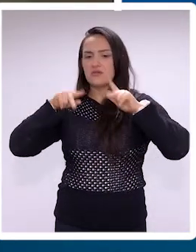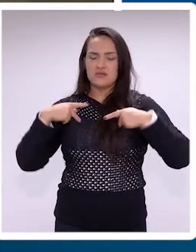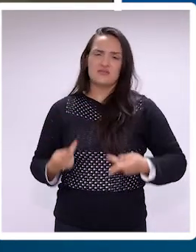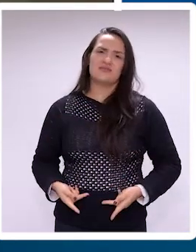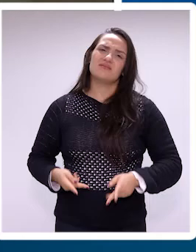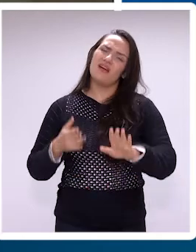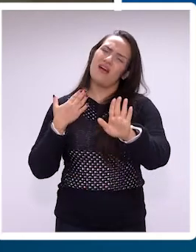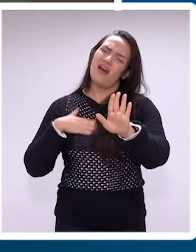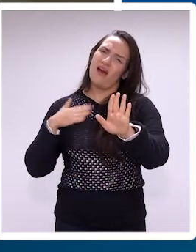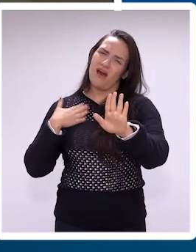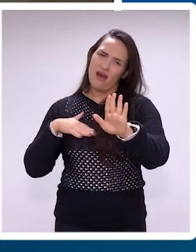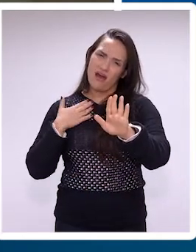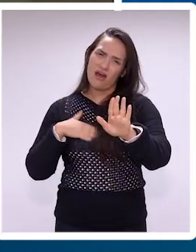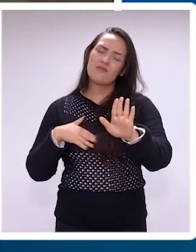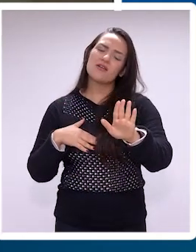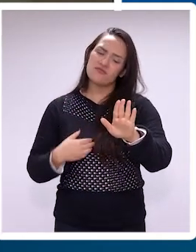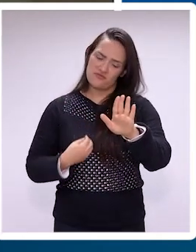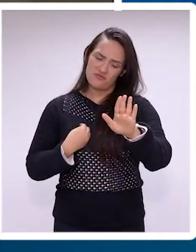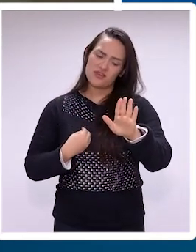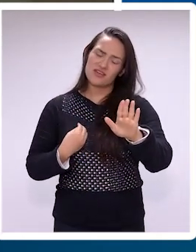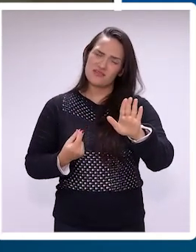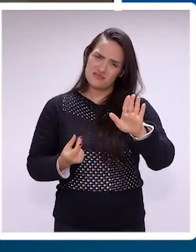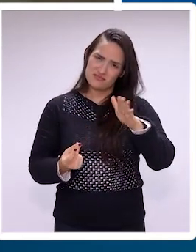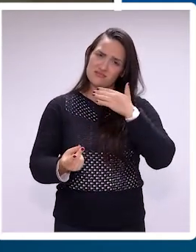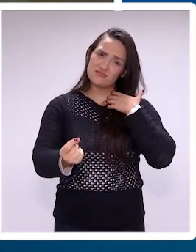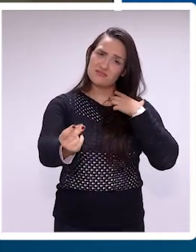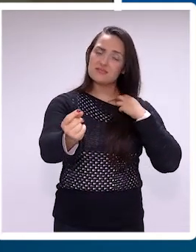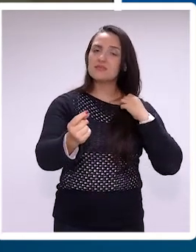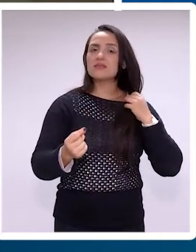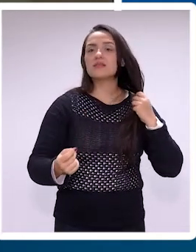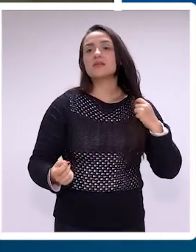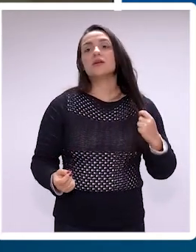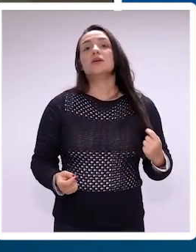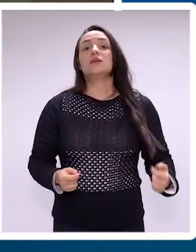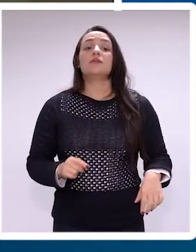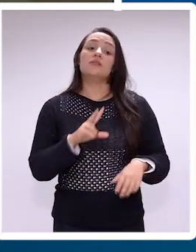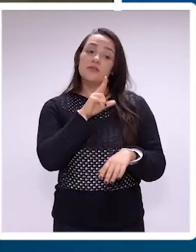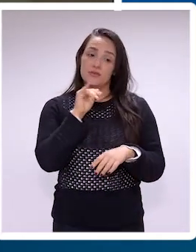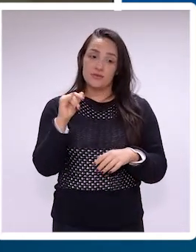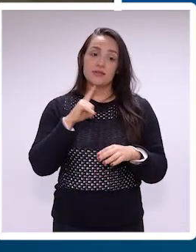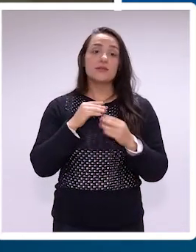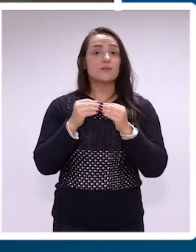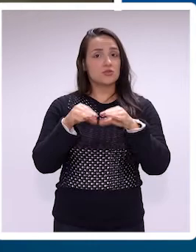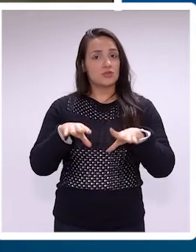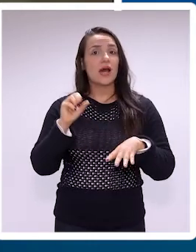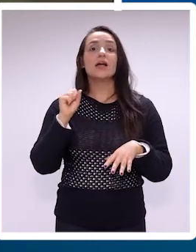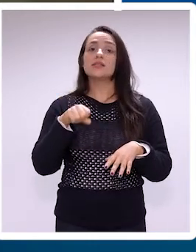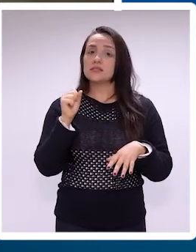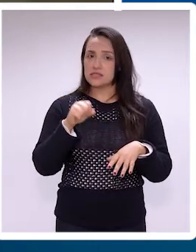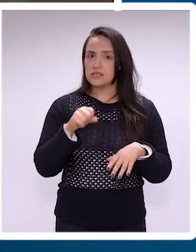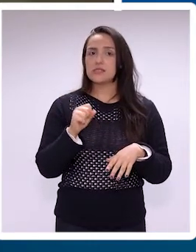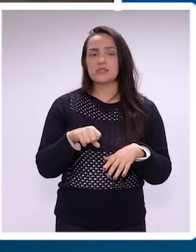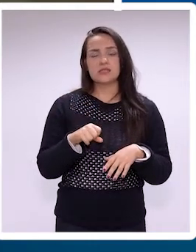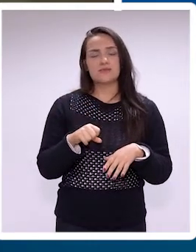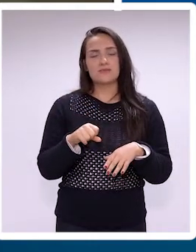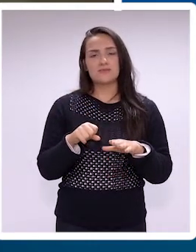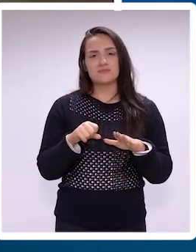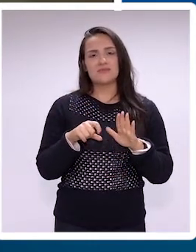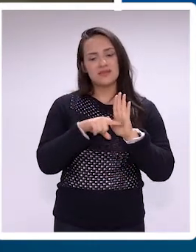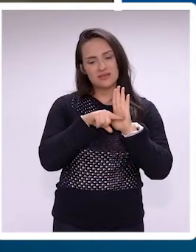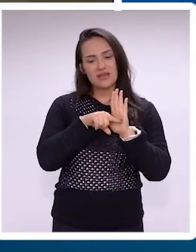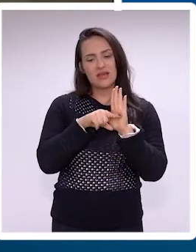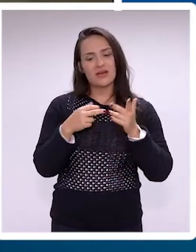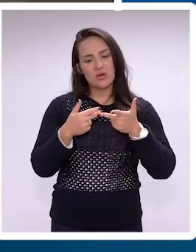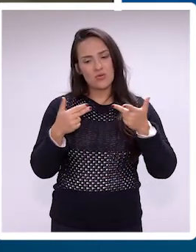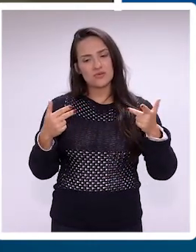Logicamente que nós teremos prejuízos ainda, mas a primeira é a fé que isso vai acabar, é a crença que isso